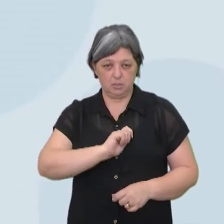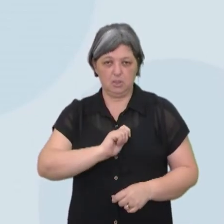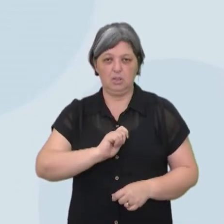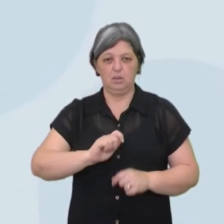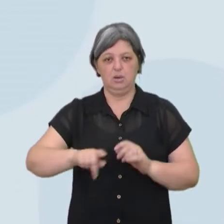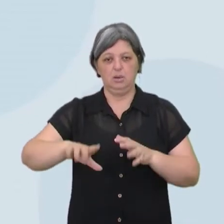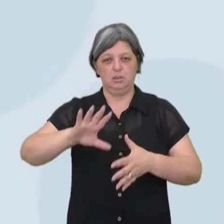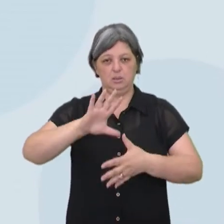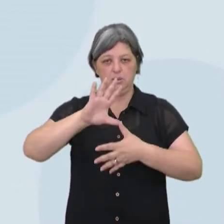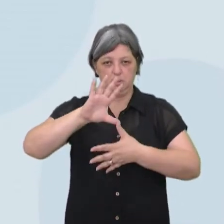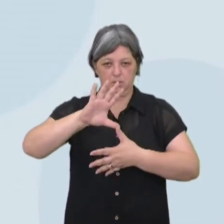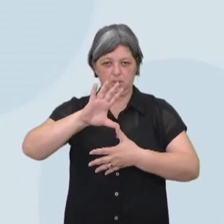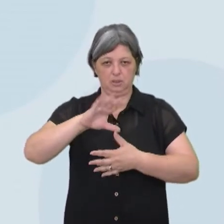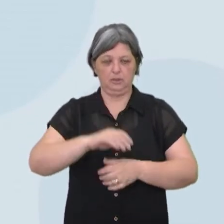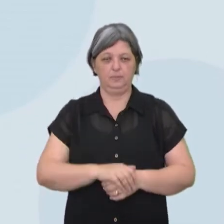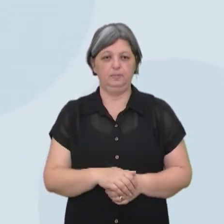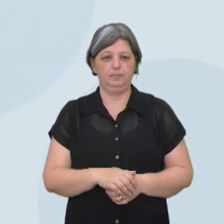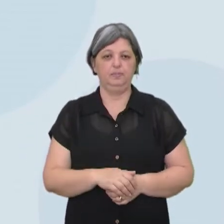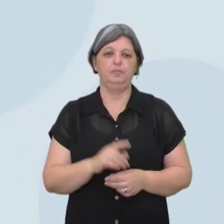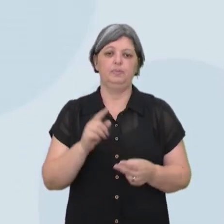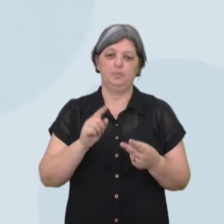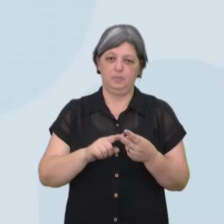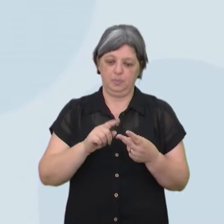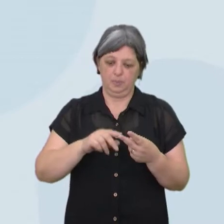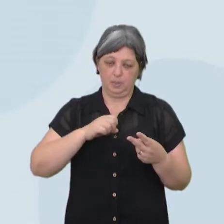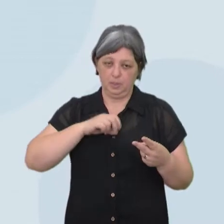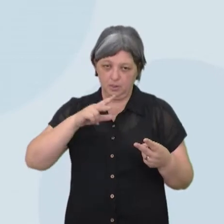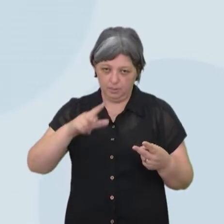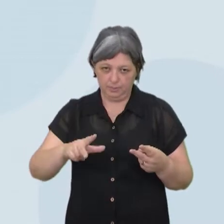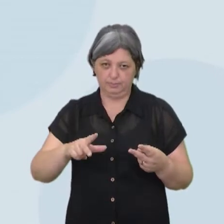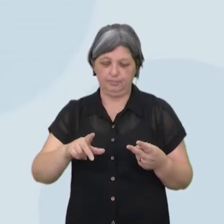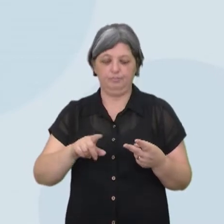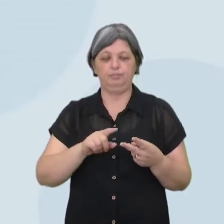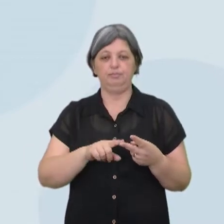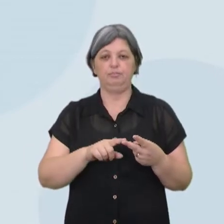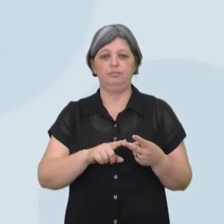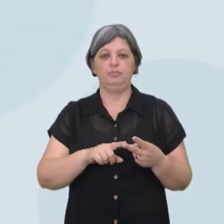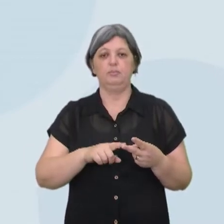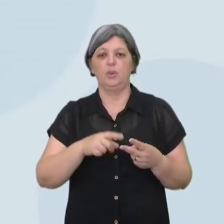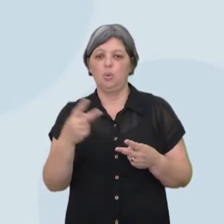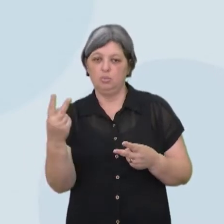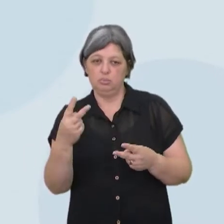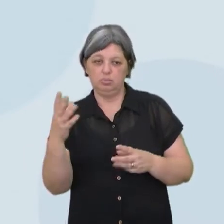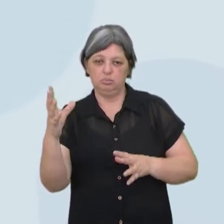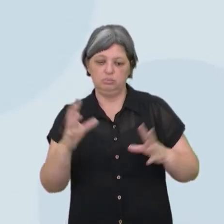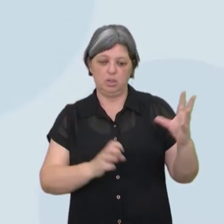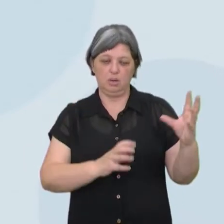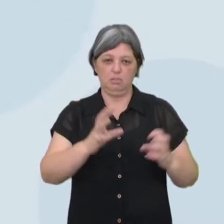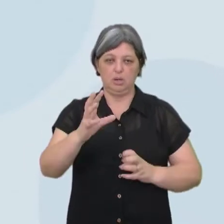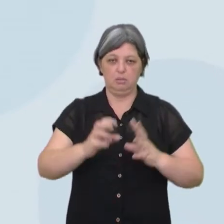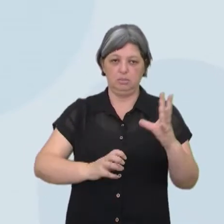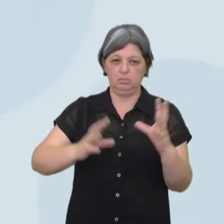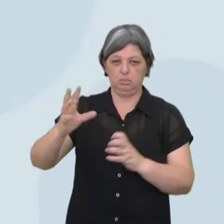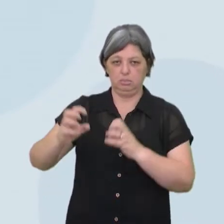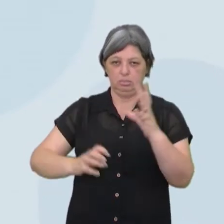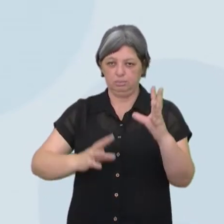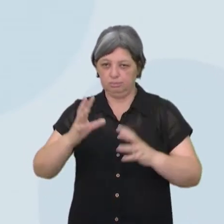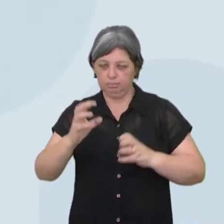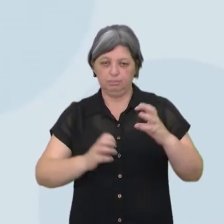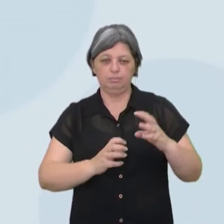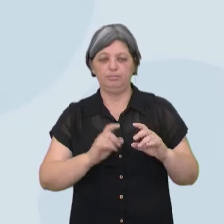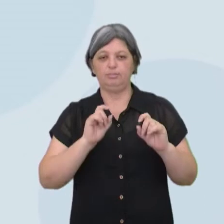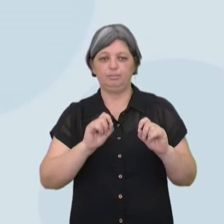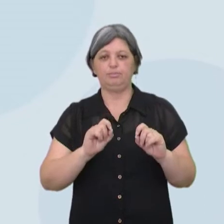Américas. E no caso dos portugueses, que eram aí os dois que estavam brigando, né, nessa corrida aí